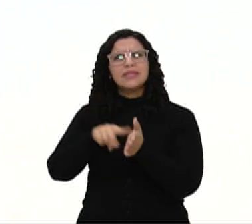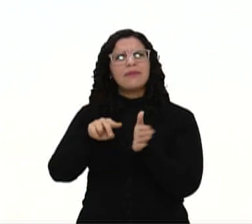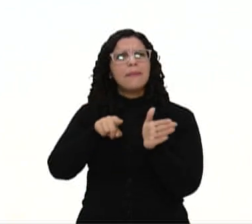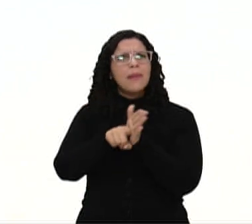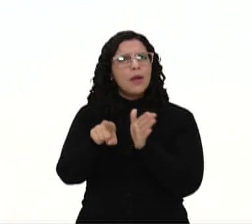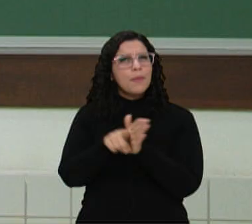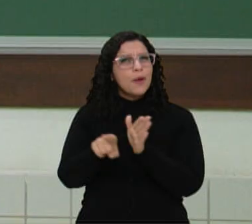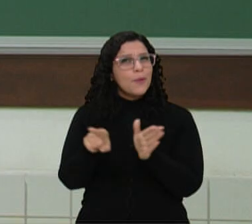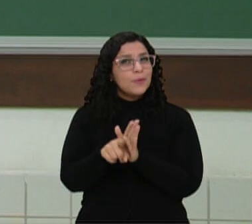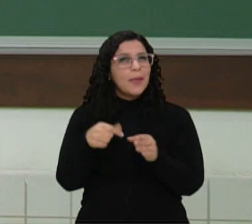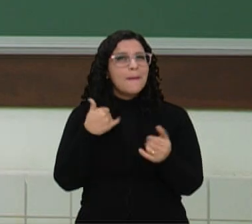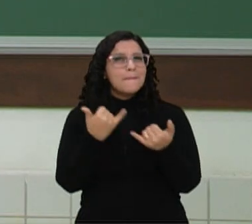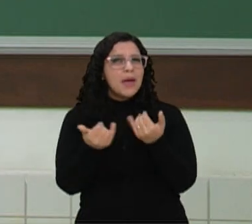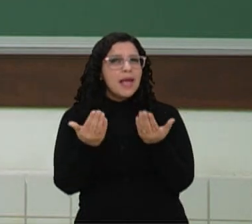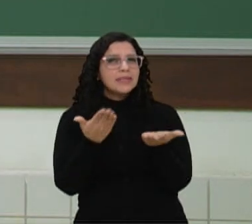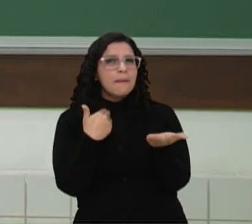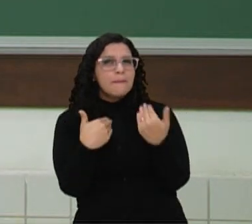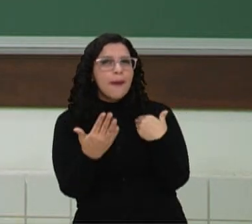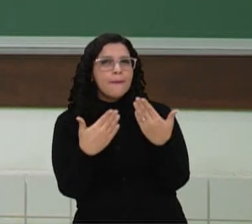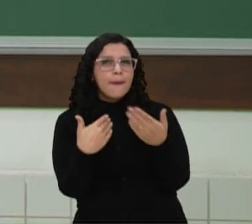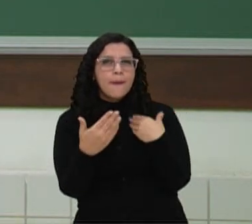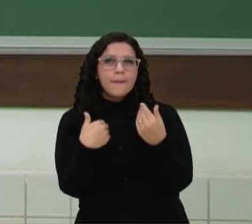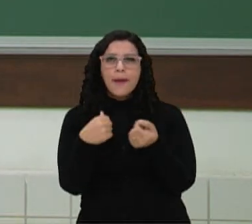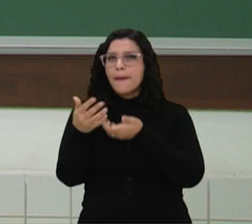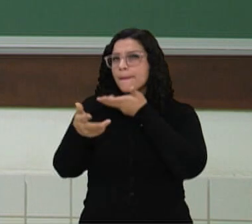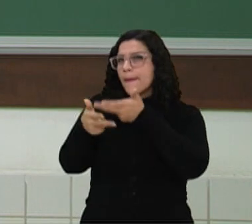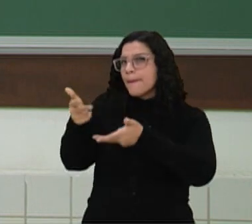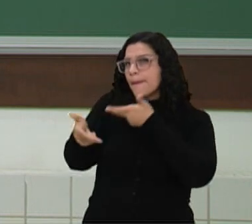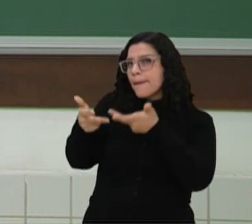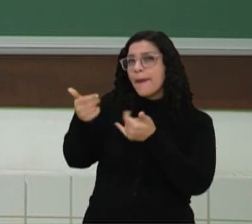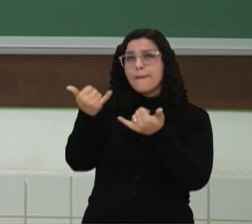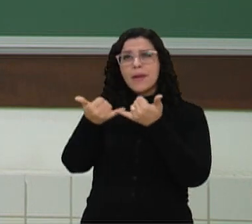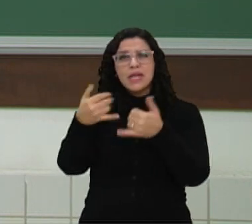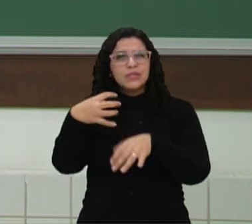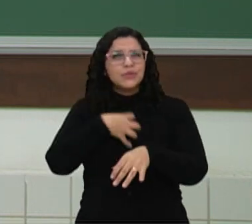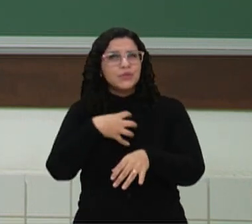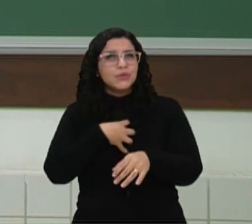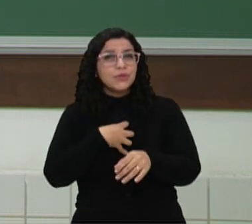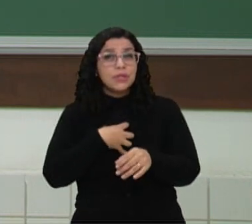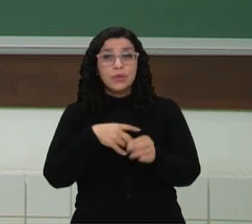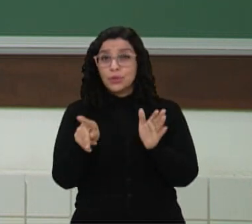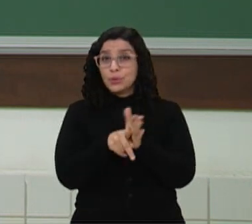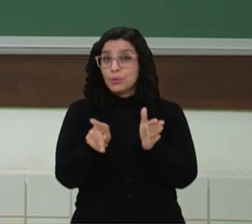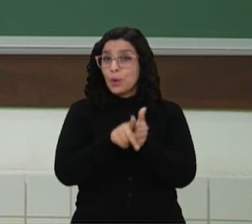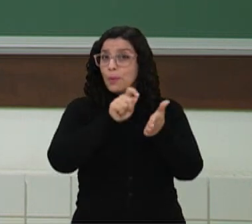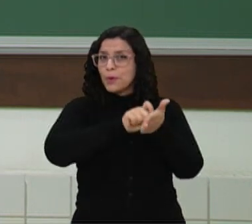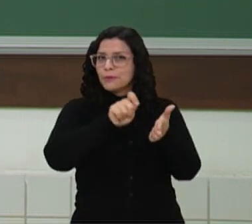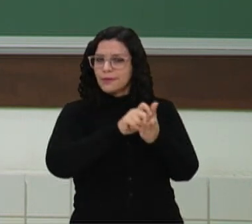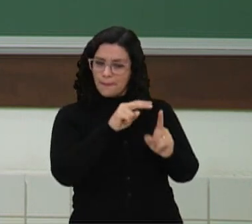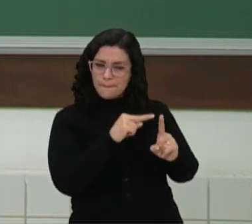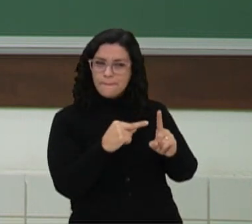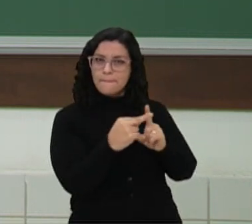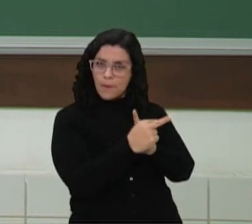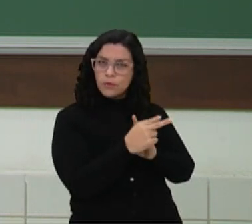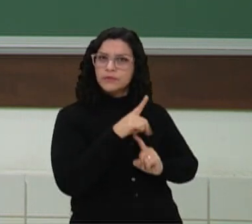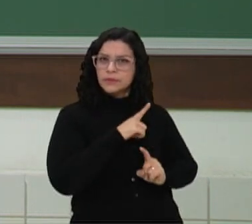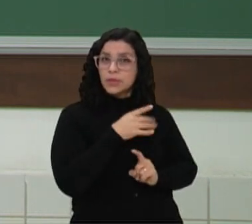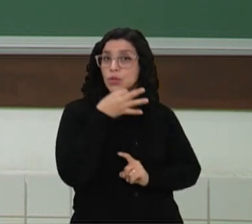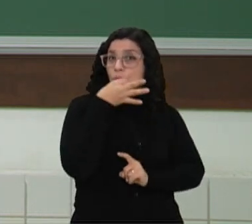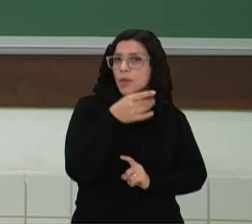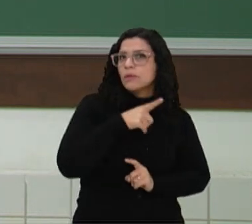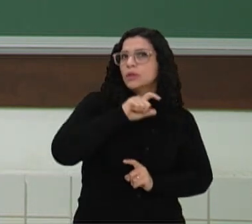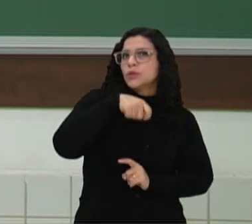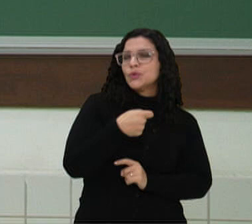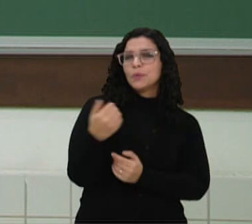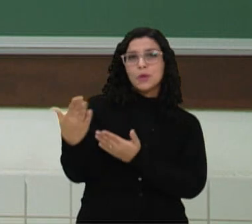mesmo. Um recurso argumentativo faz parte da argumentação da autora. Ela tem o seu ponto de vista, tem a sua opinião a respeito